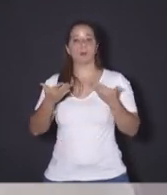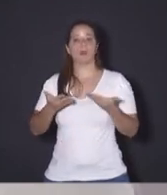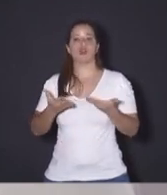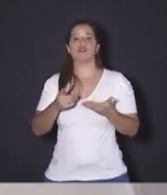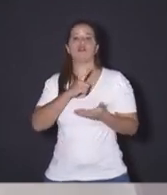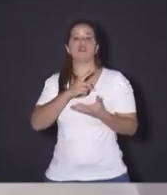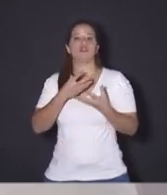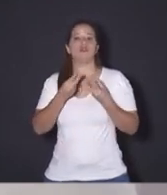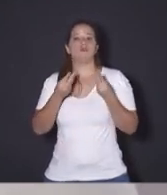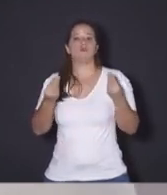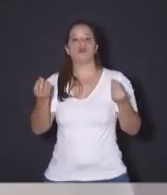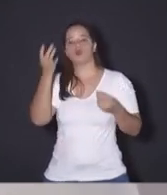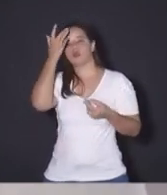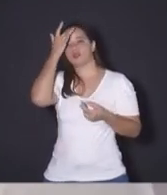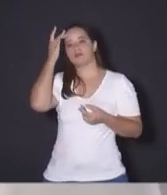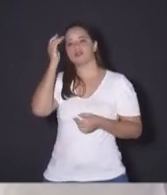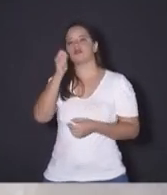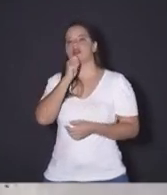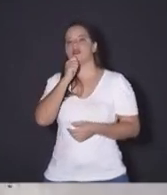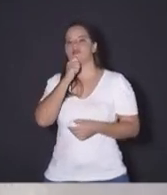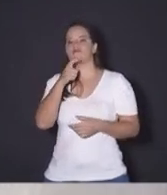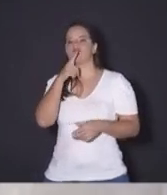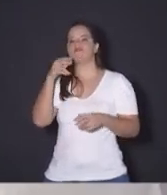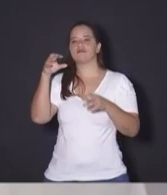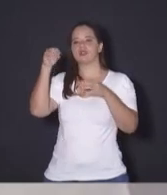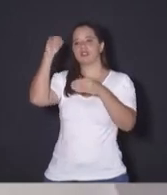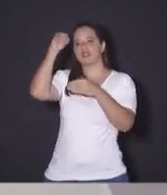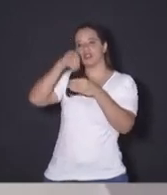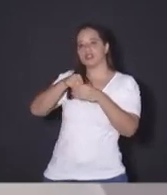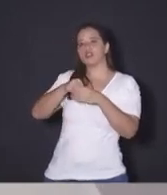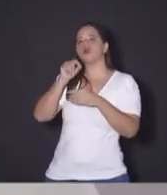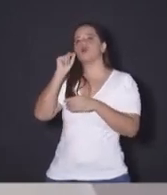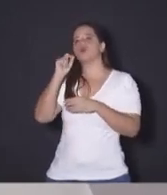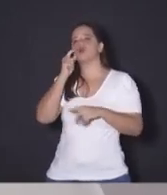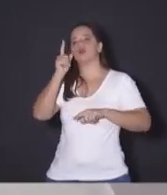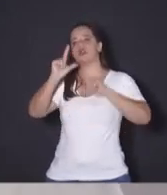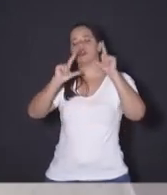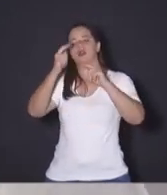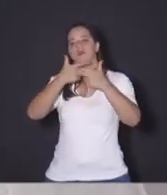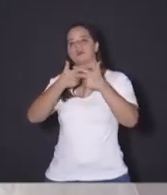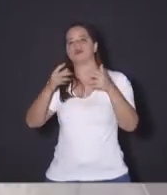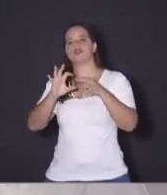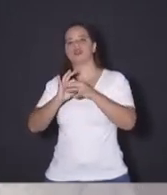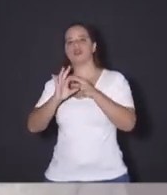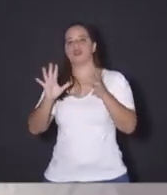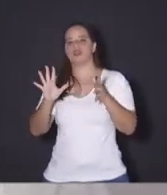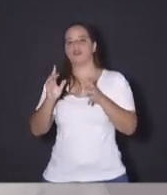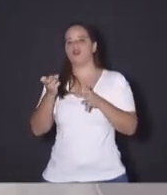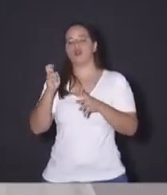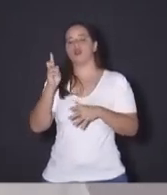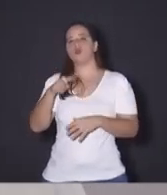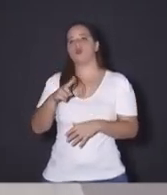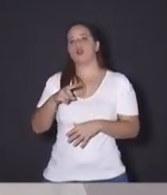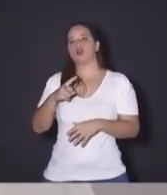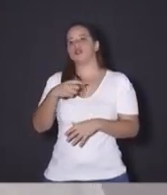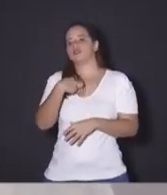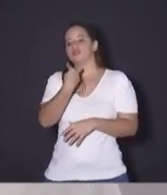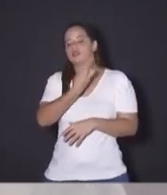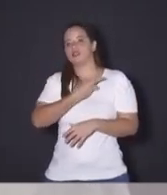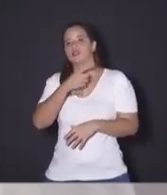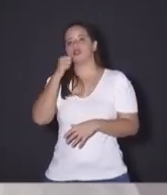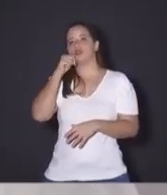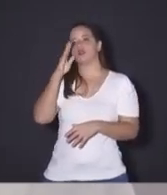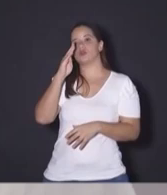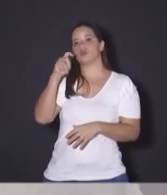muita gente querendo ainda enquadrar o que deve ser uma mídia livre o que não deve ser uma mídia livre ea nossa construção do bairro